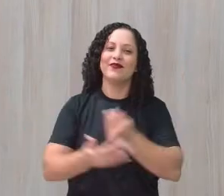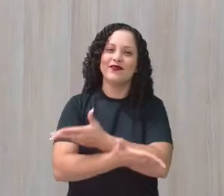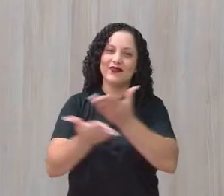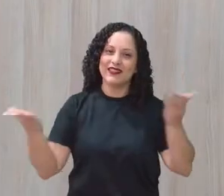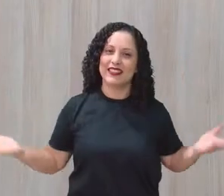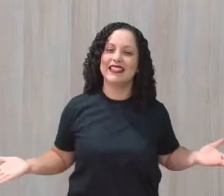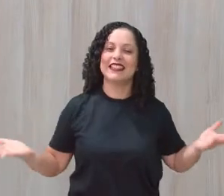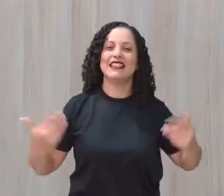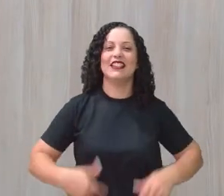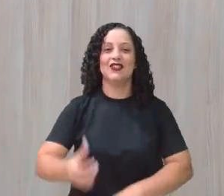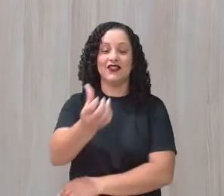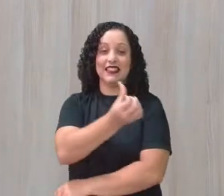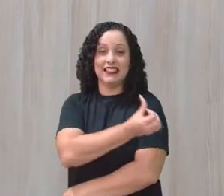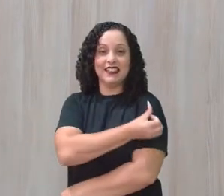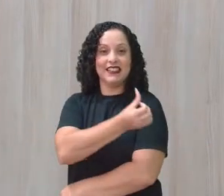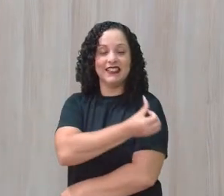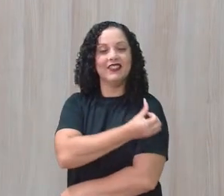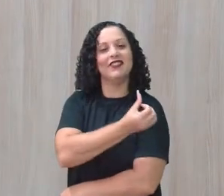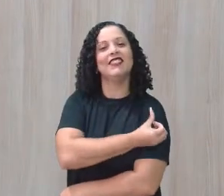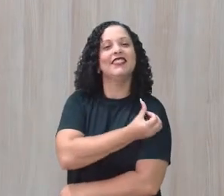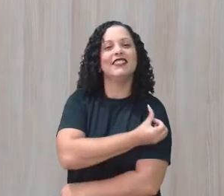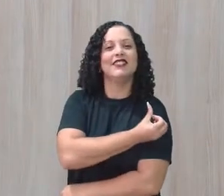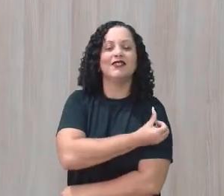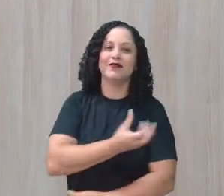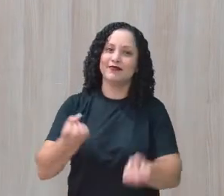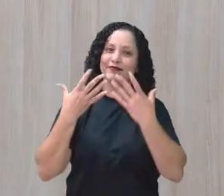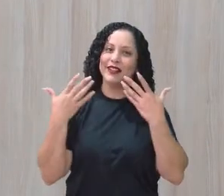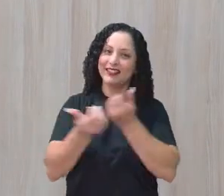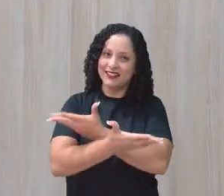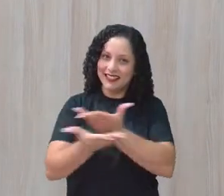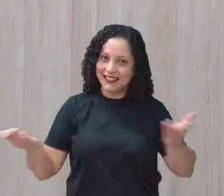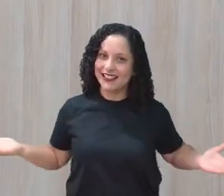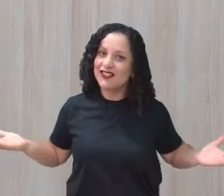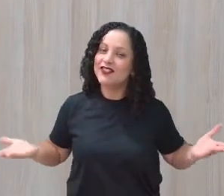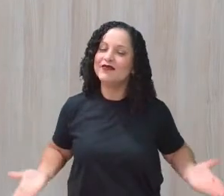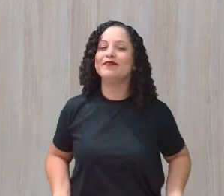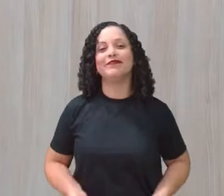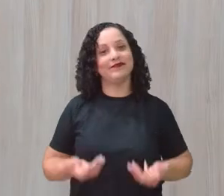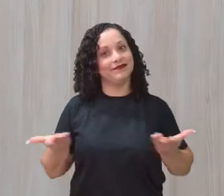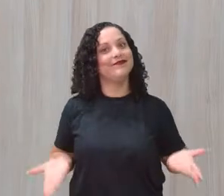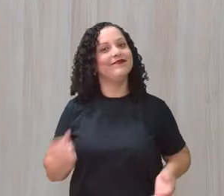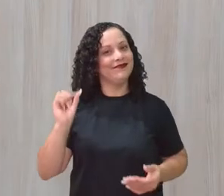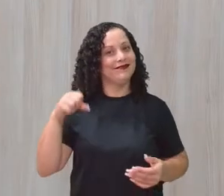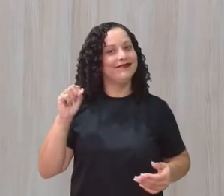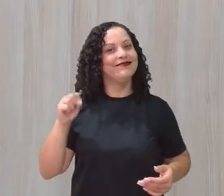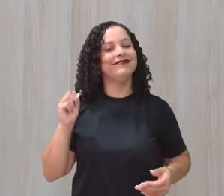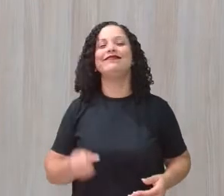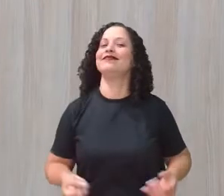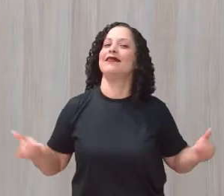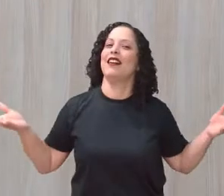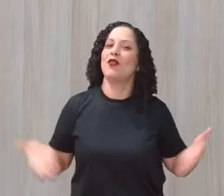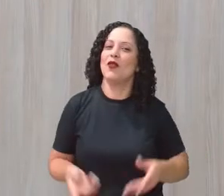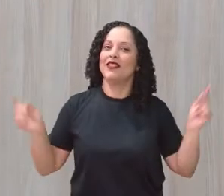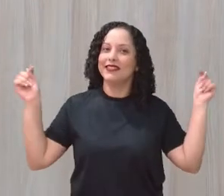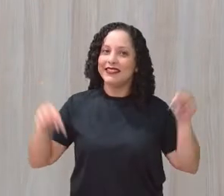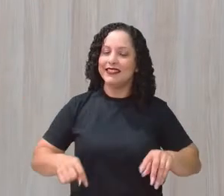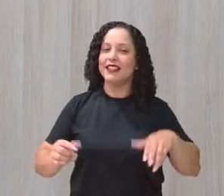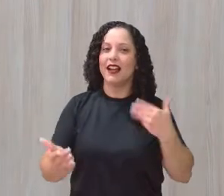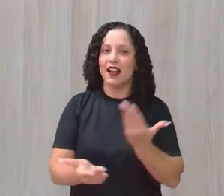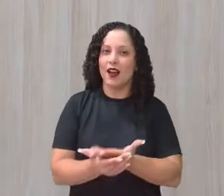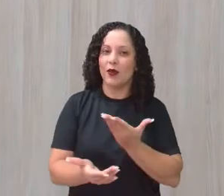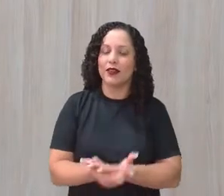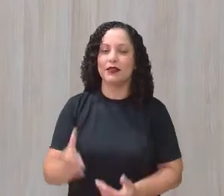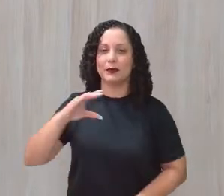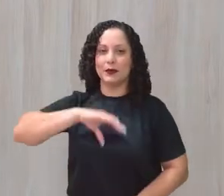alunos e alunas do 6º ano. Tudo bem com vocês? Espero que sim. Estamos aqui para mais uma aula de